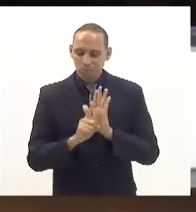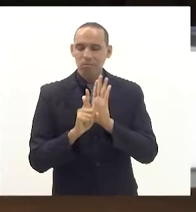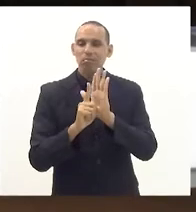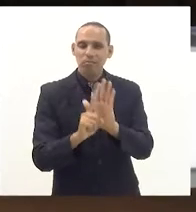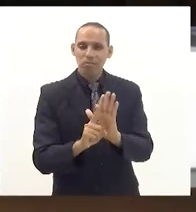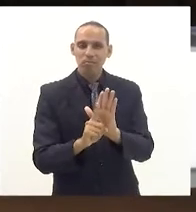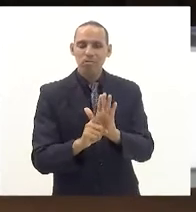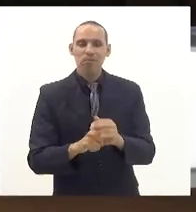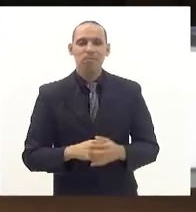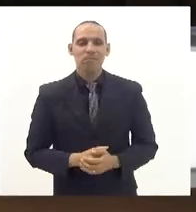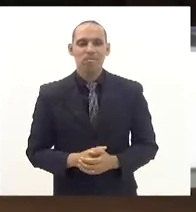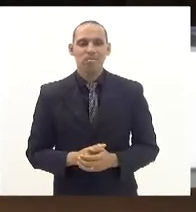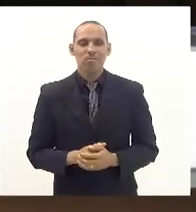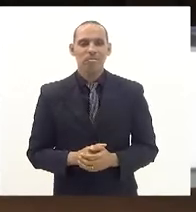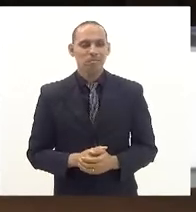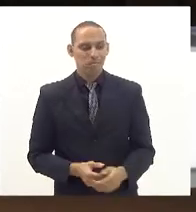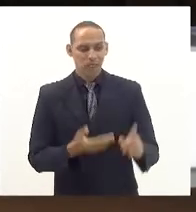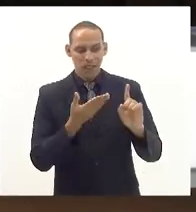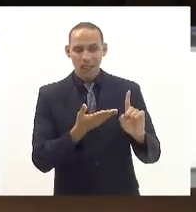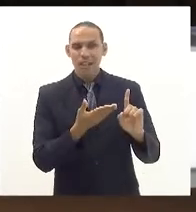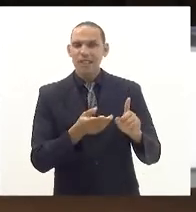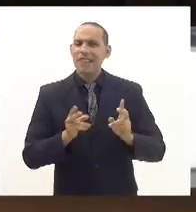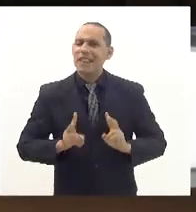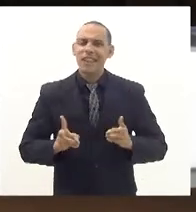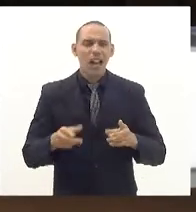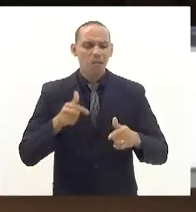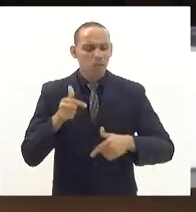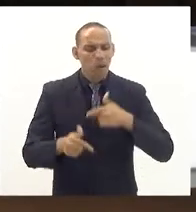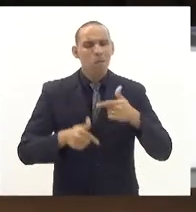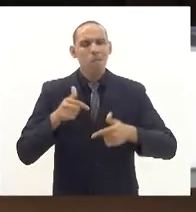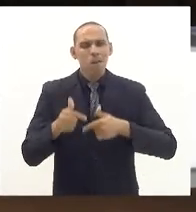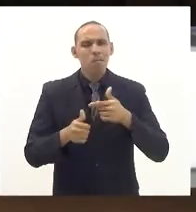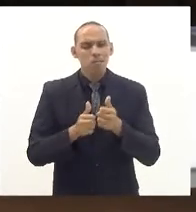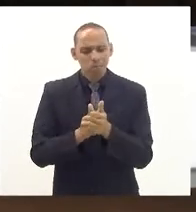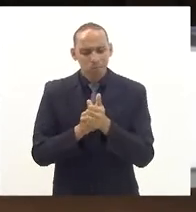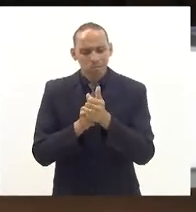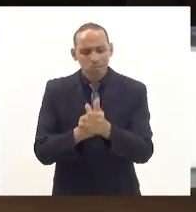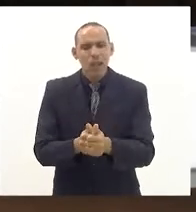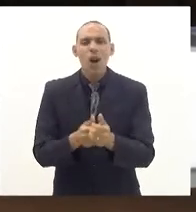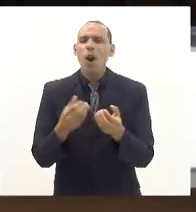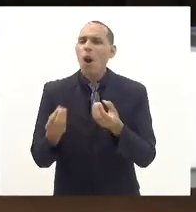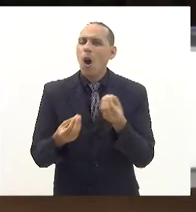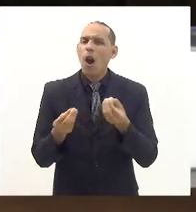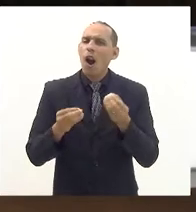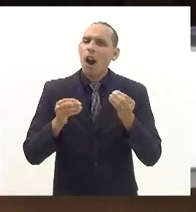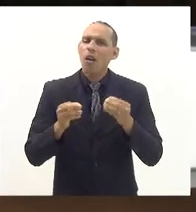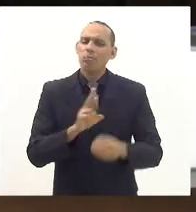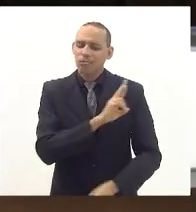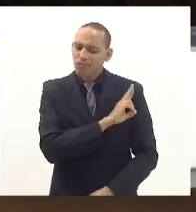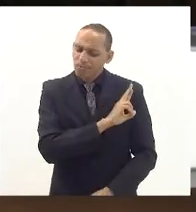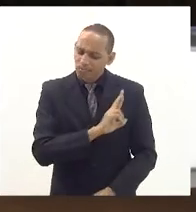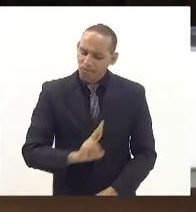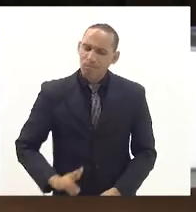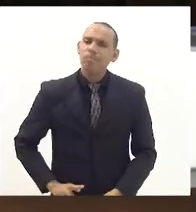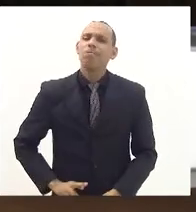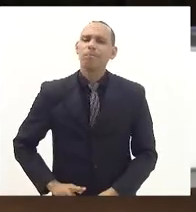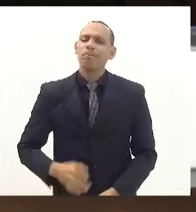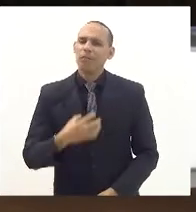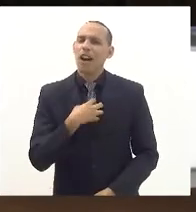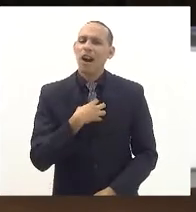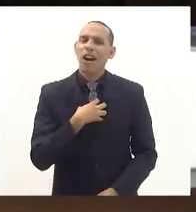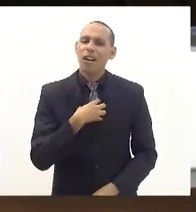de Janeiro e ele sempre conduziu os trabalhos de forma absolutamente a cana é